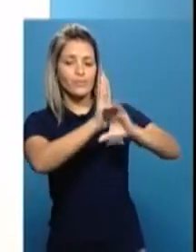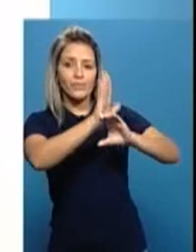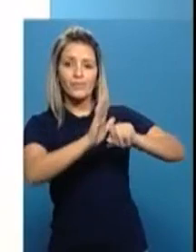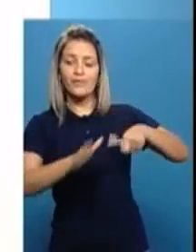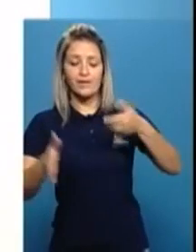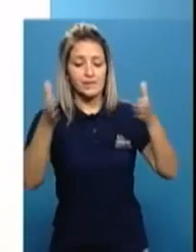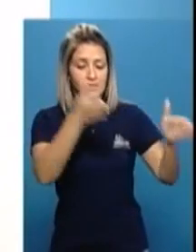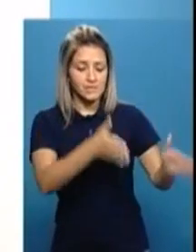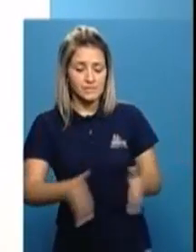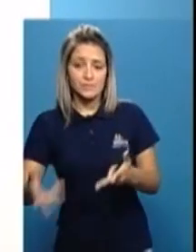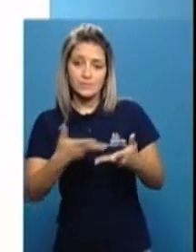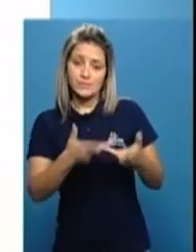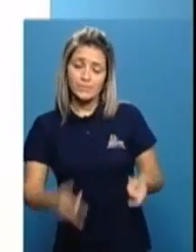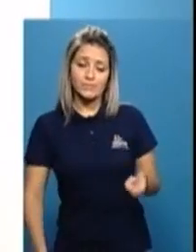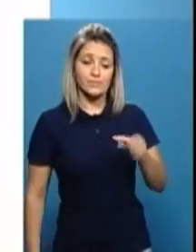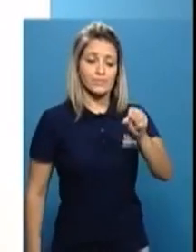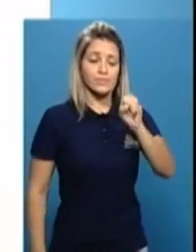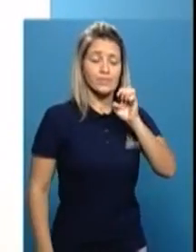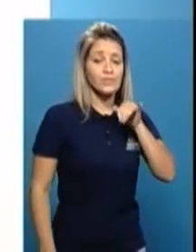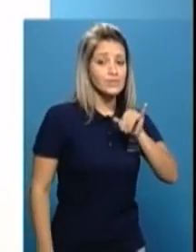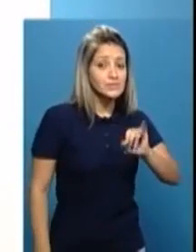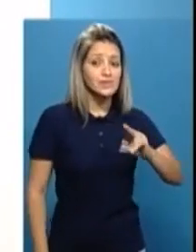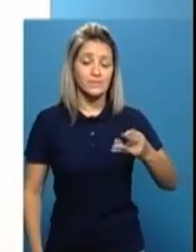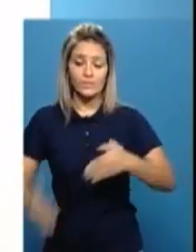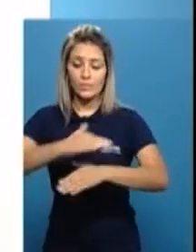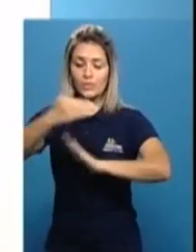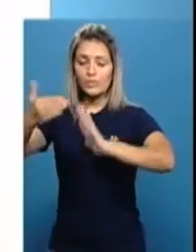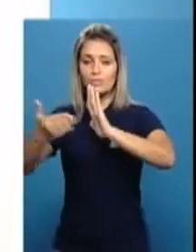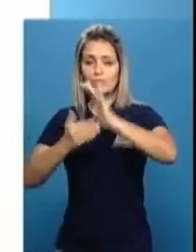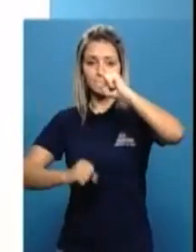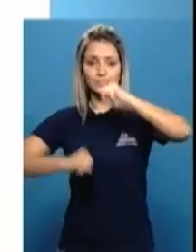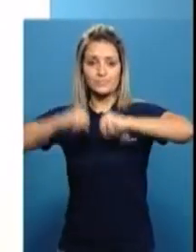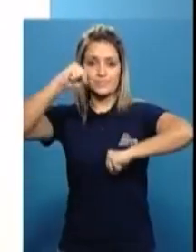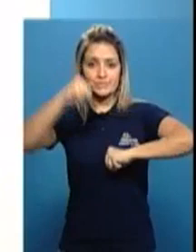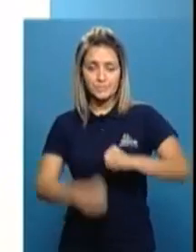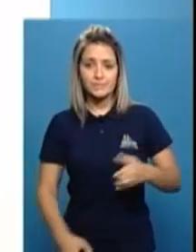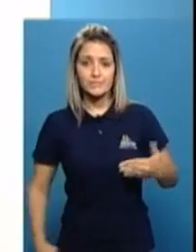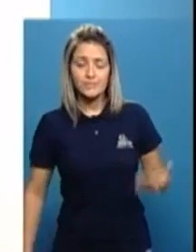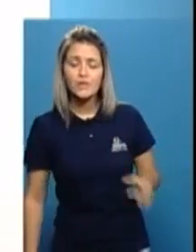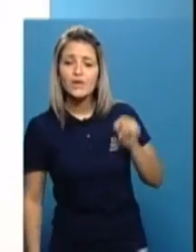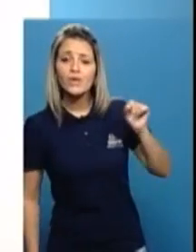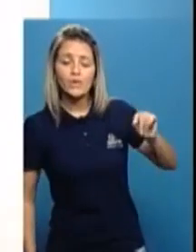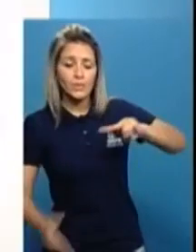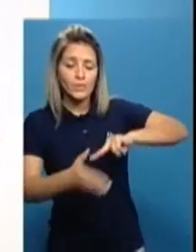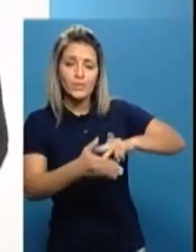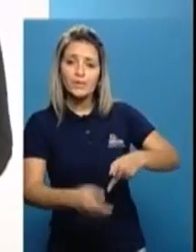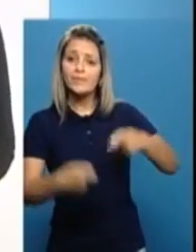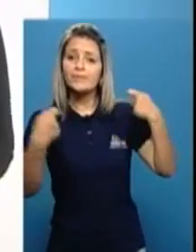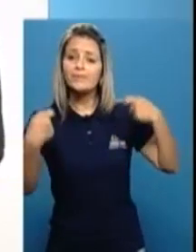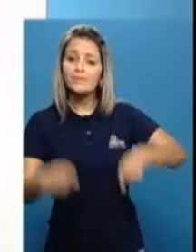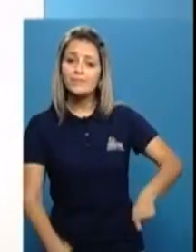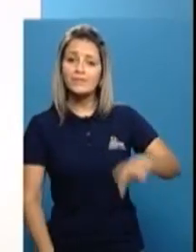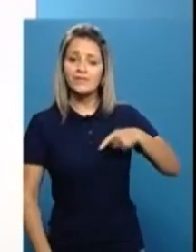produção semi ou totalmente automatizado, o que requer uma grande dose